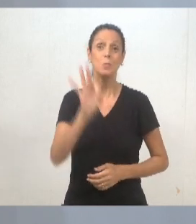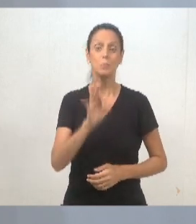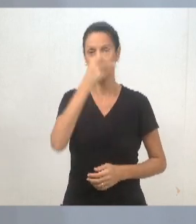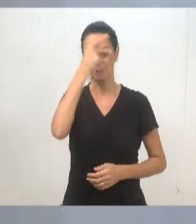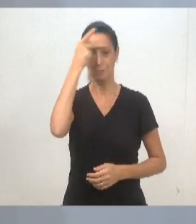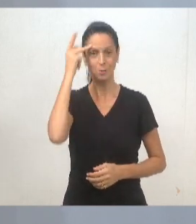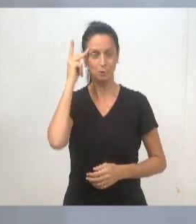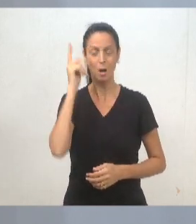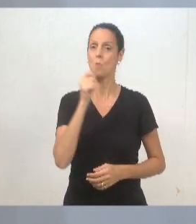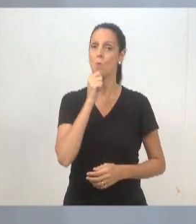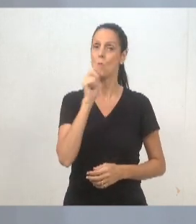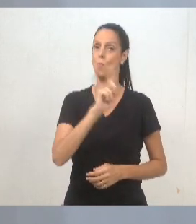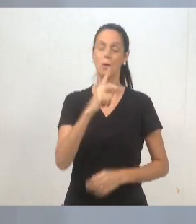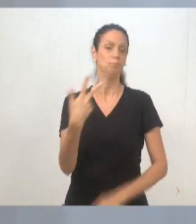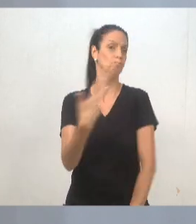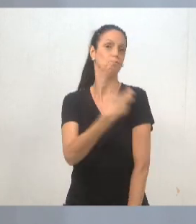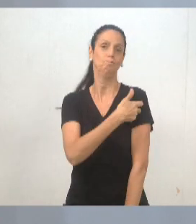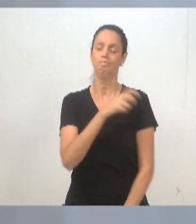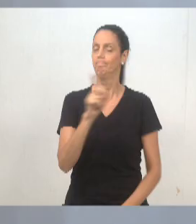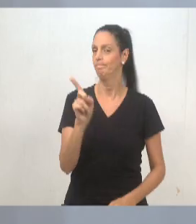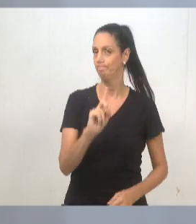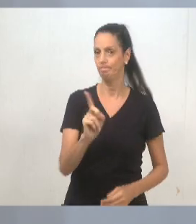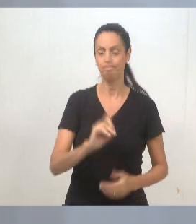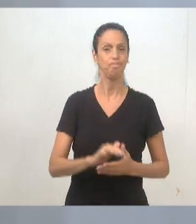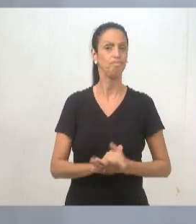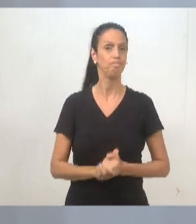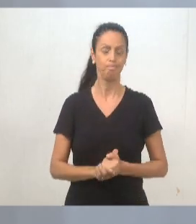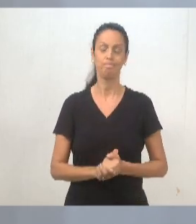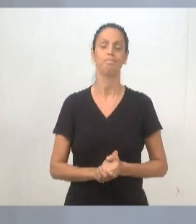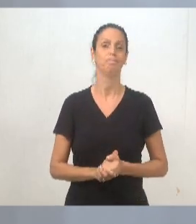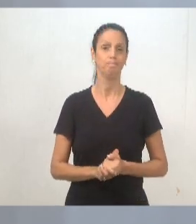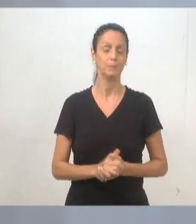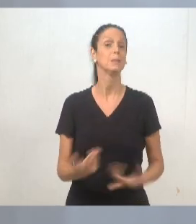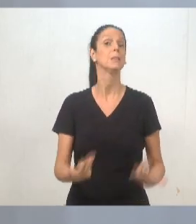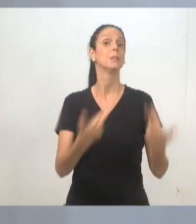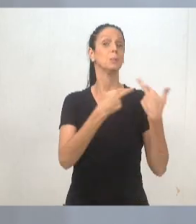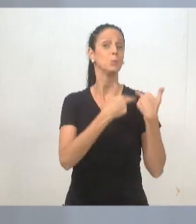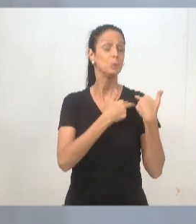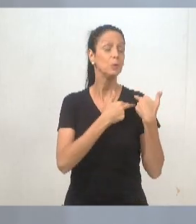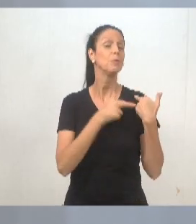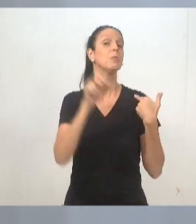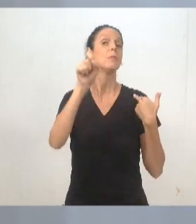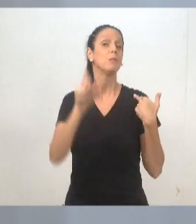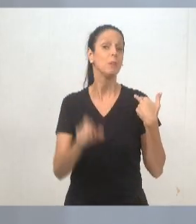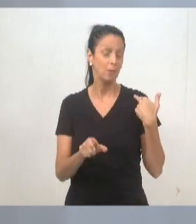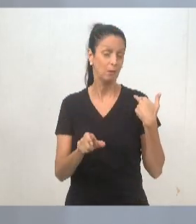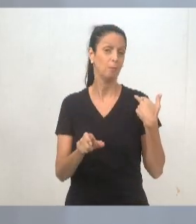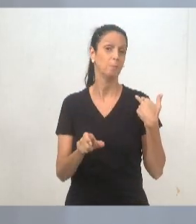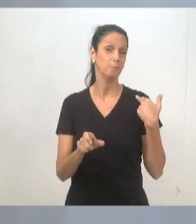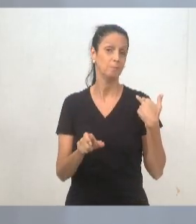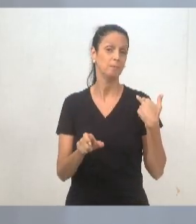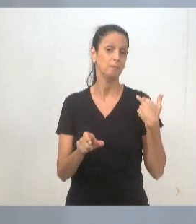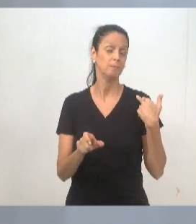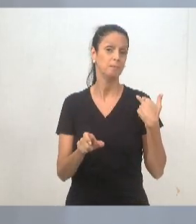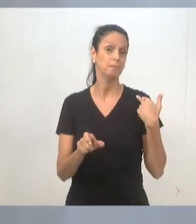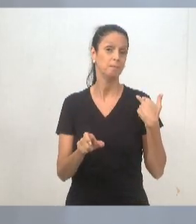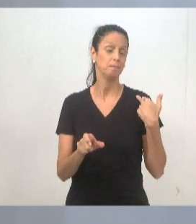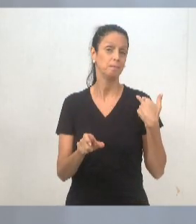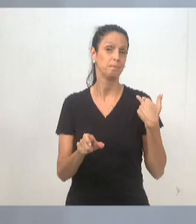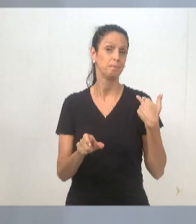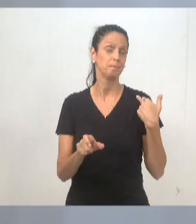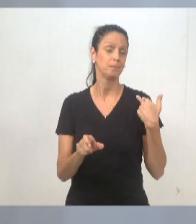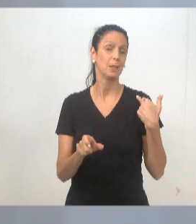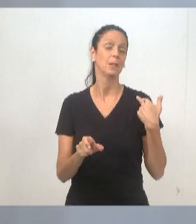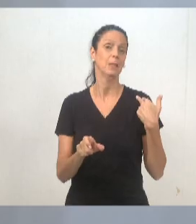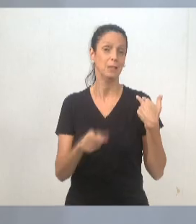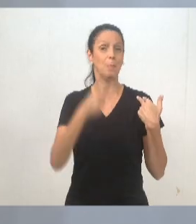público-alvo ainda não foi vacinado, vereadoras e vereadores. E isso é responsabilidade direta de quando as pessoas preferem jogar para a